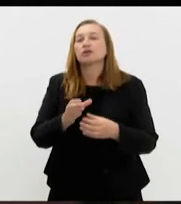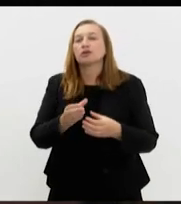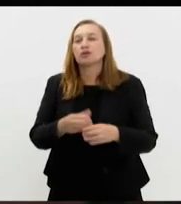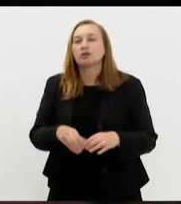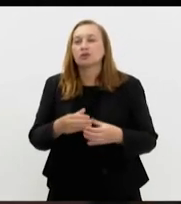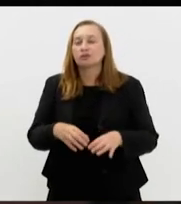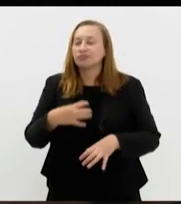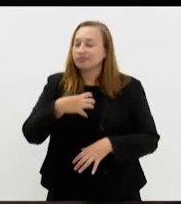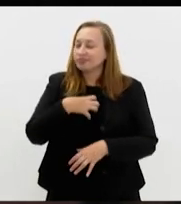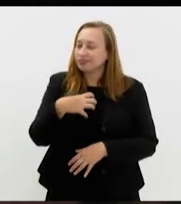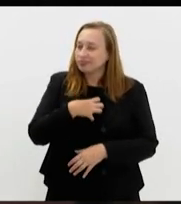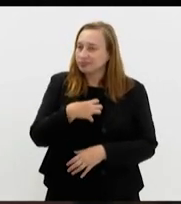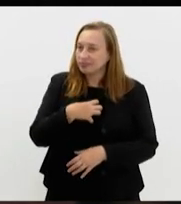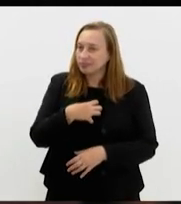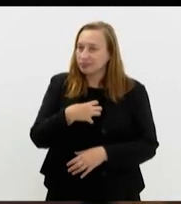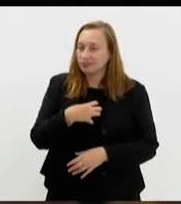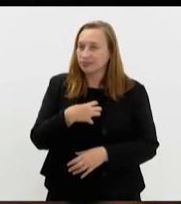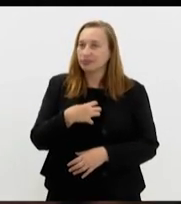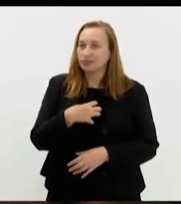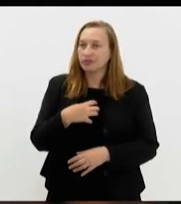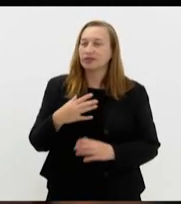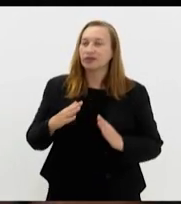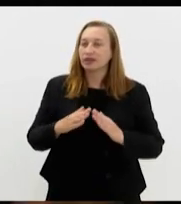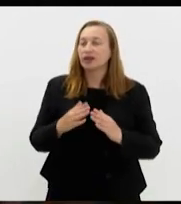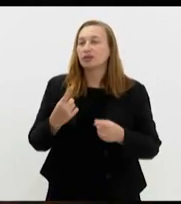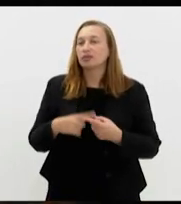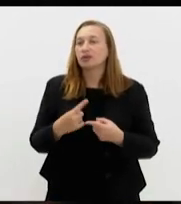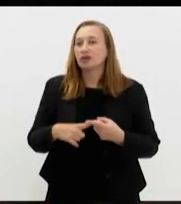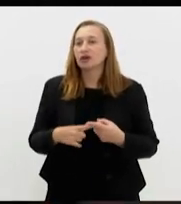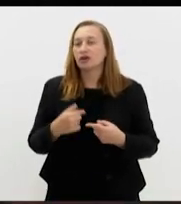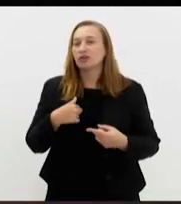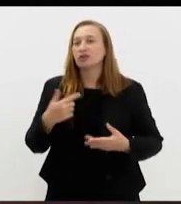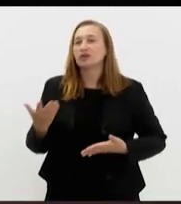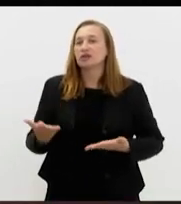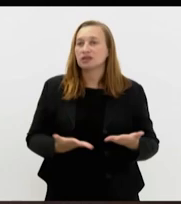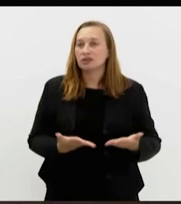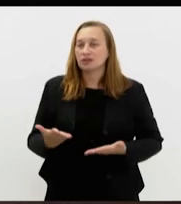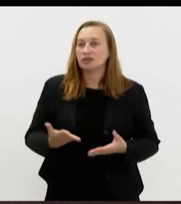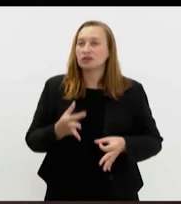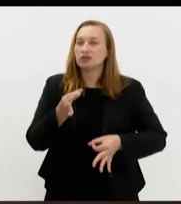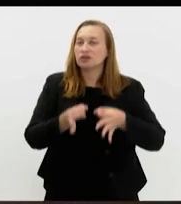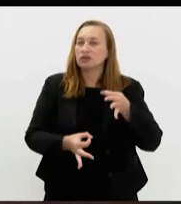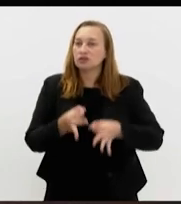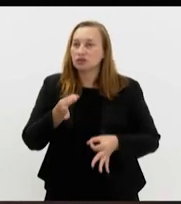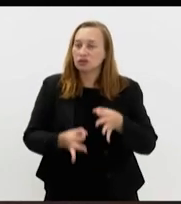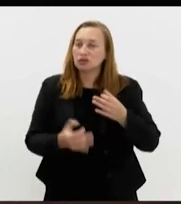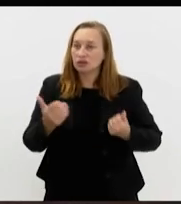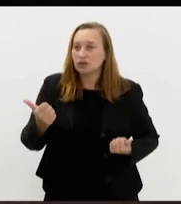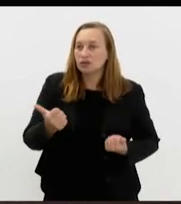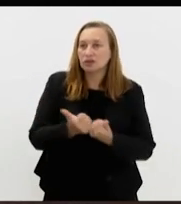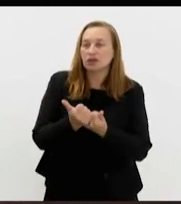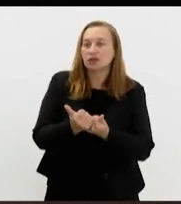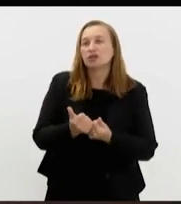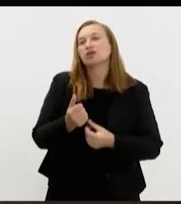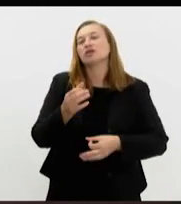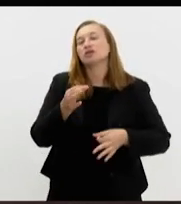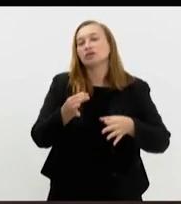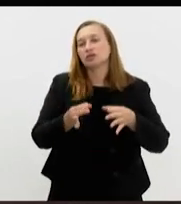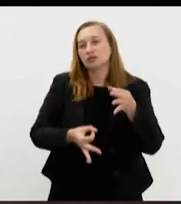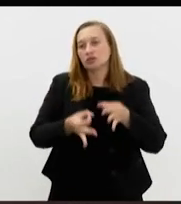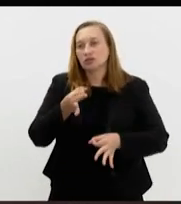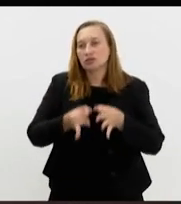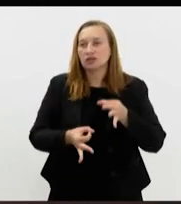falando, porque fui servidora da Justiça. Fui auxiliar judiciário, então torço muito para que isso